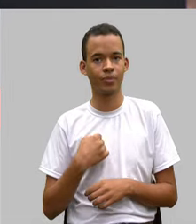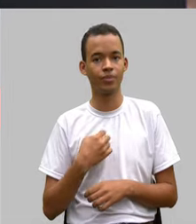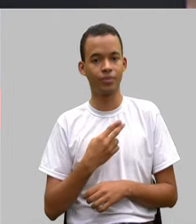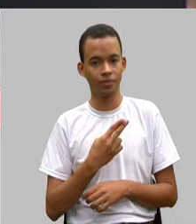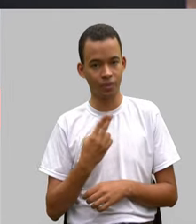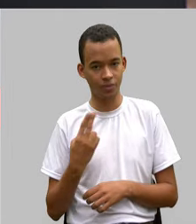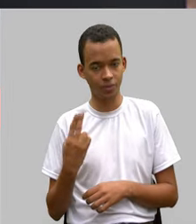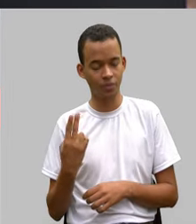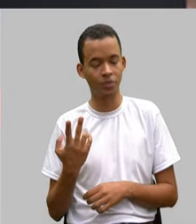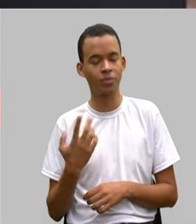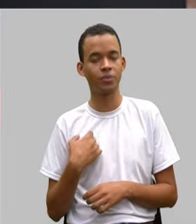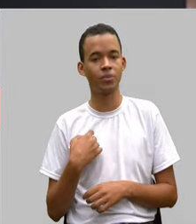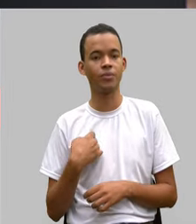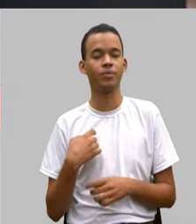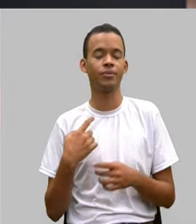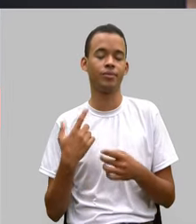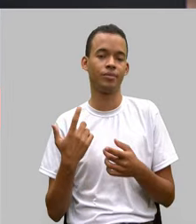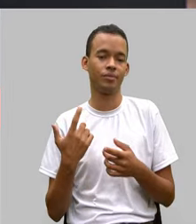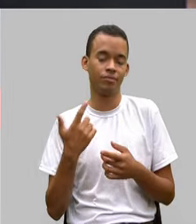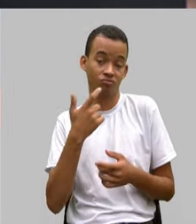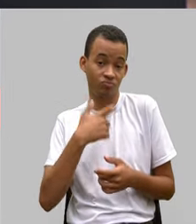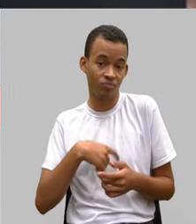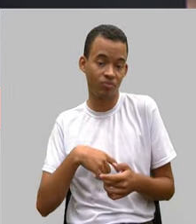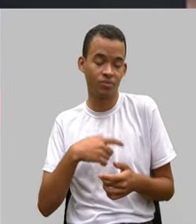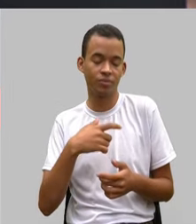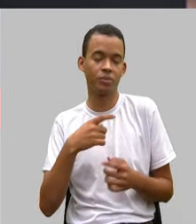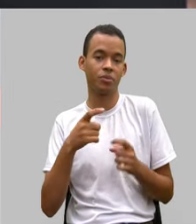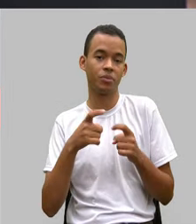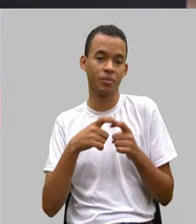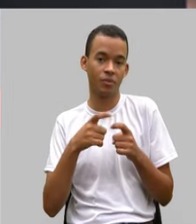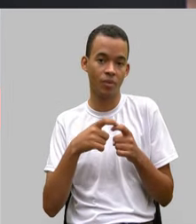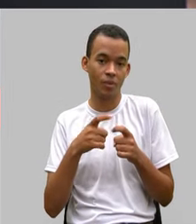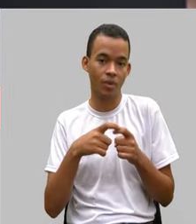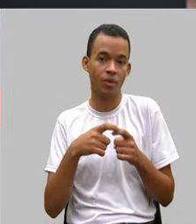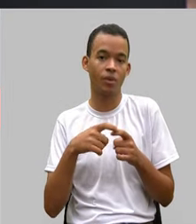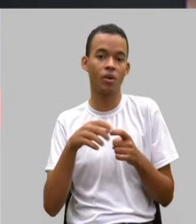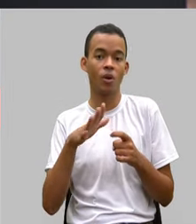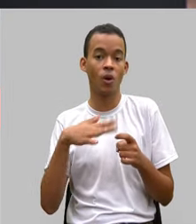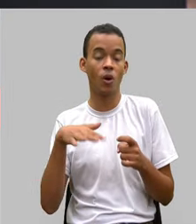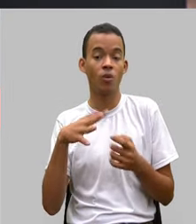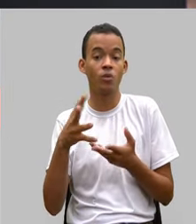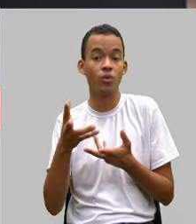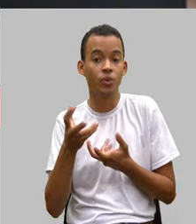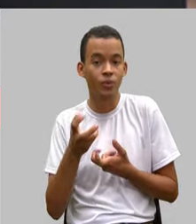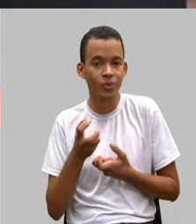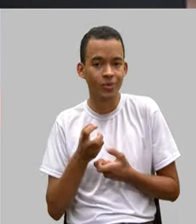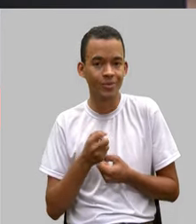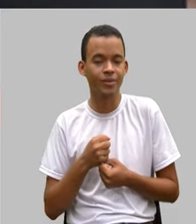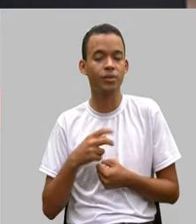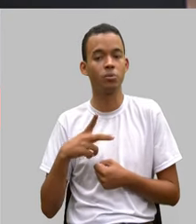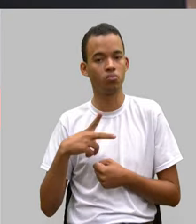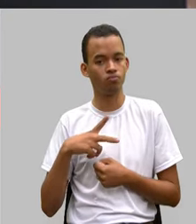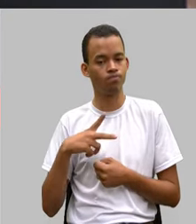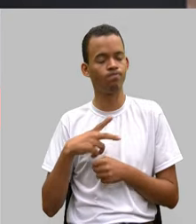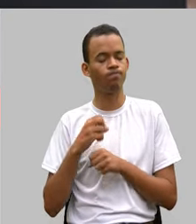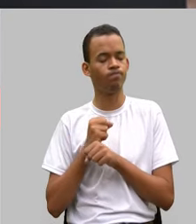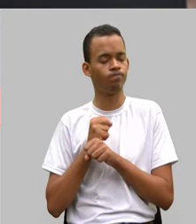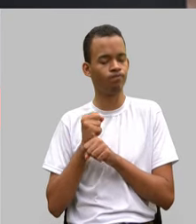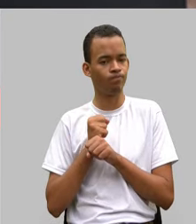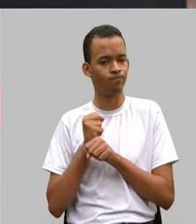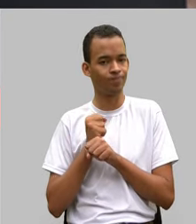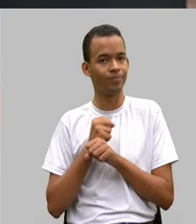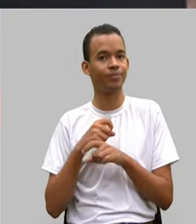médica hematologista eh dedicada à área Clínica privada há muitos anos mas também a